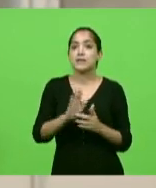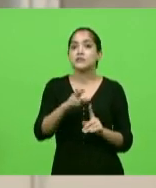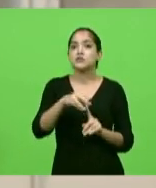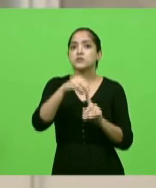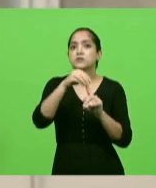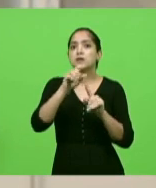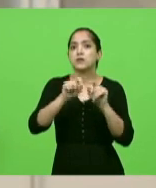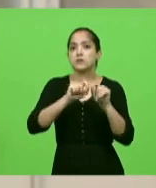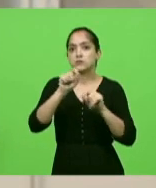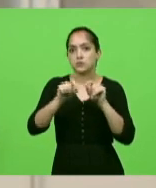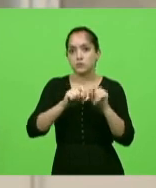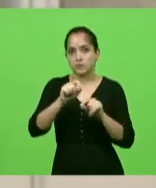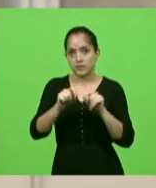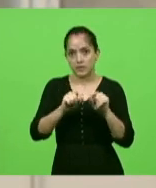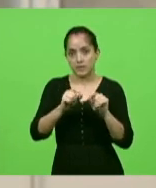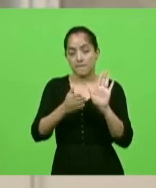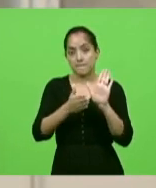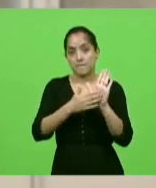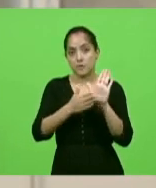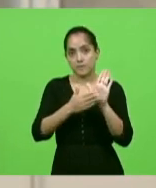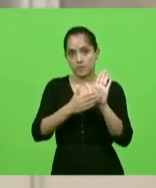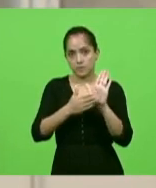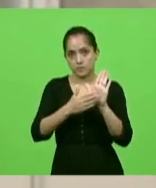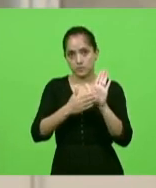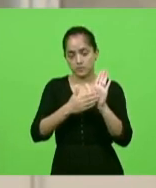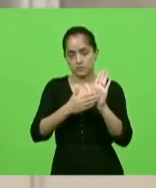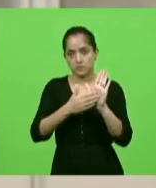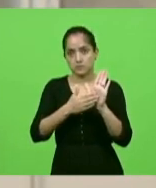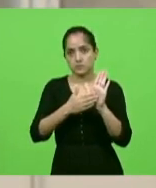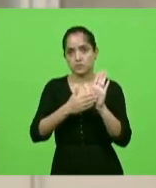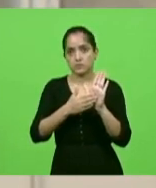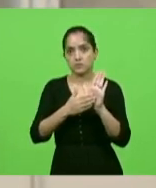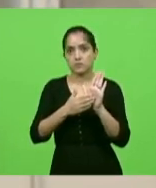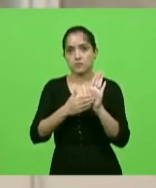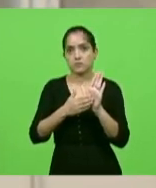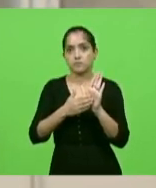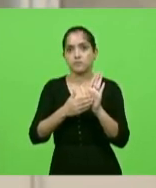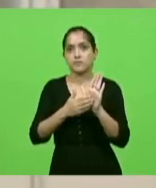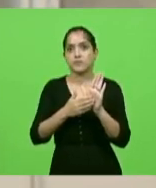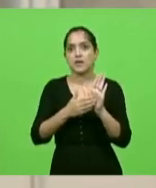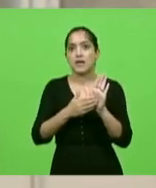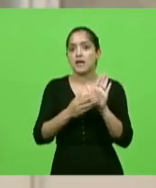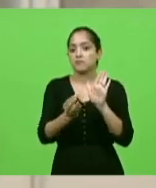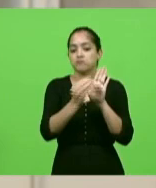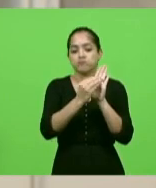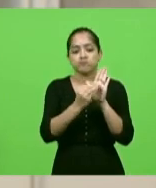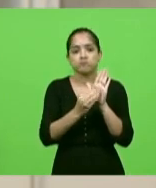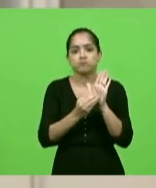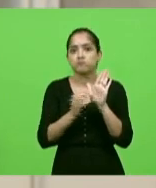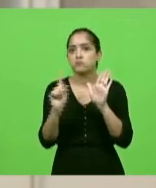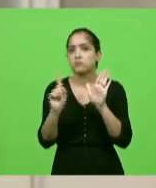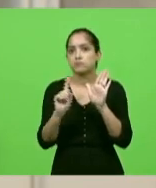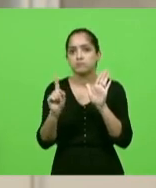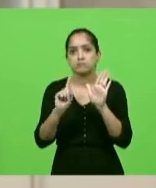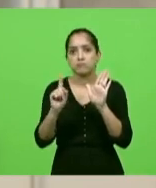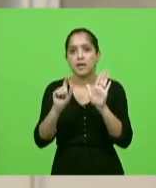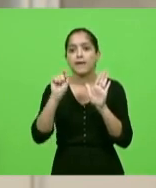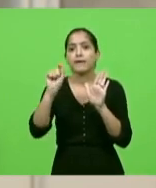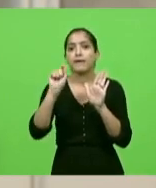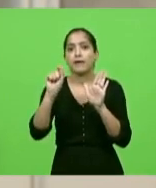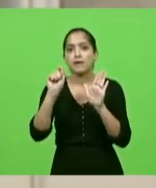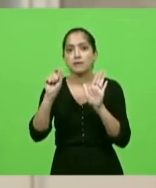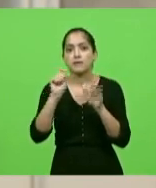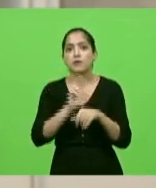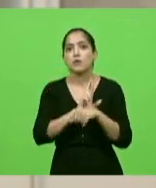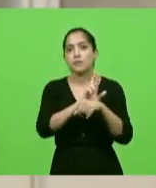staxi. Em comum das referidas propostas e e elas não contém a identificação do representante